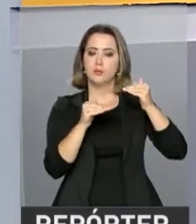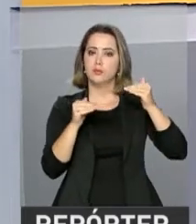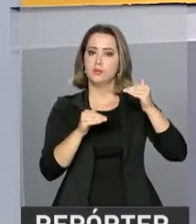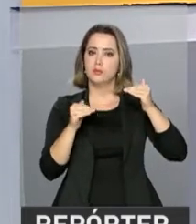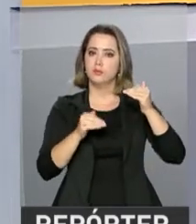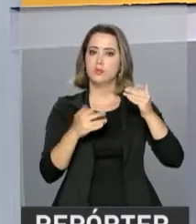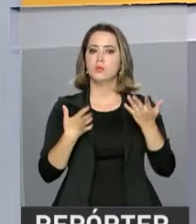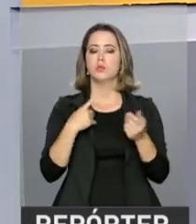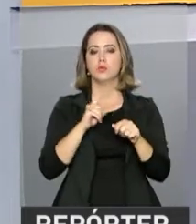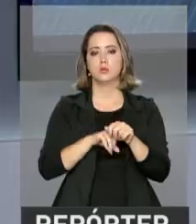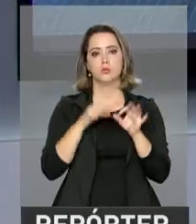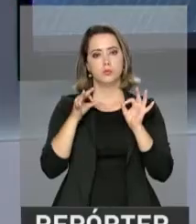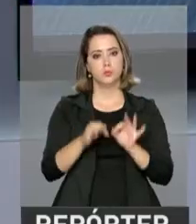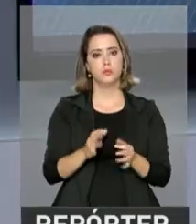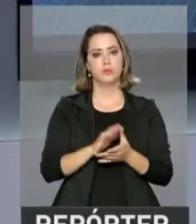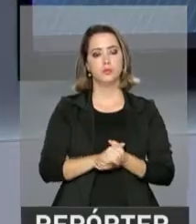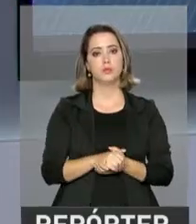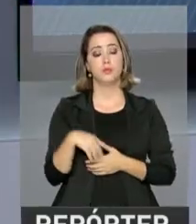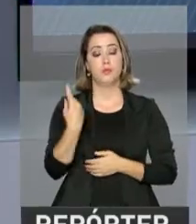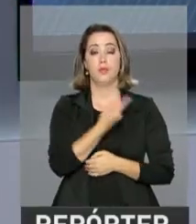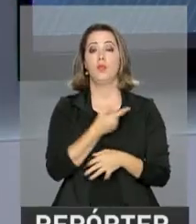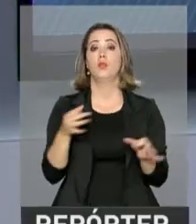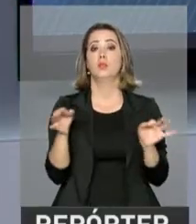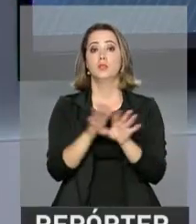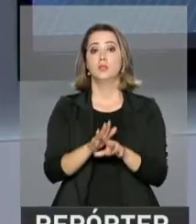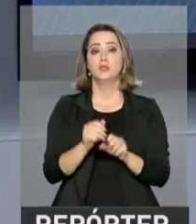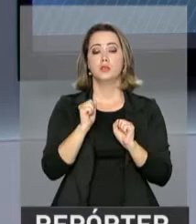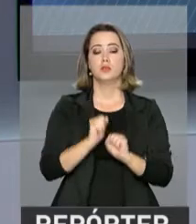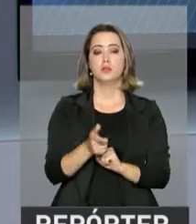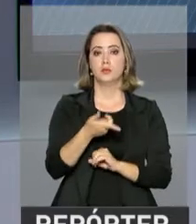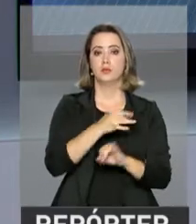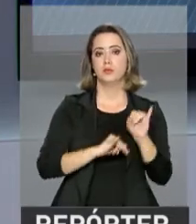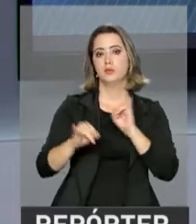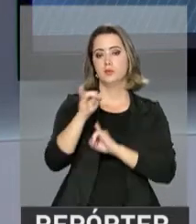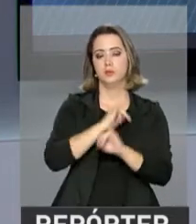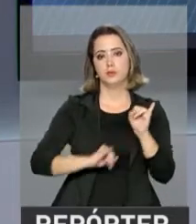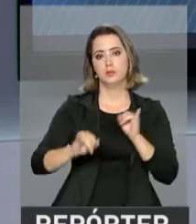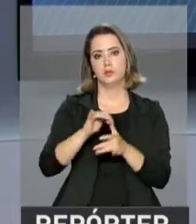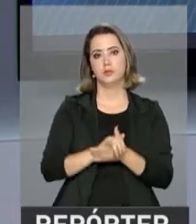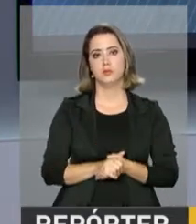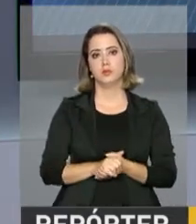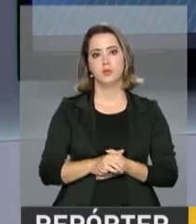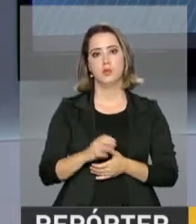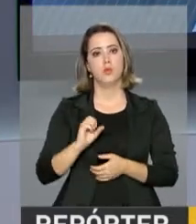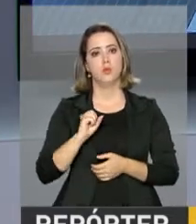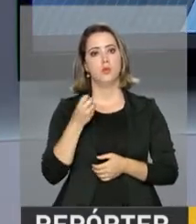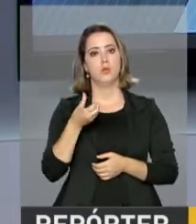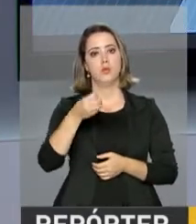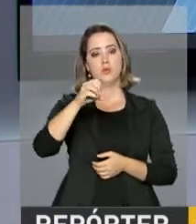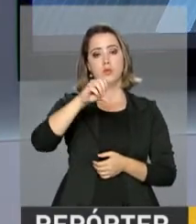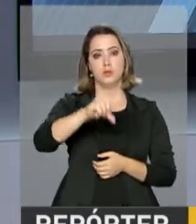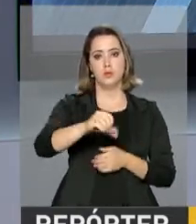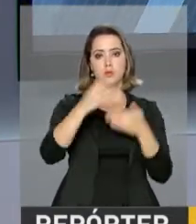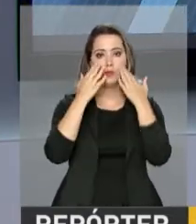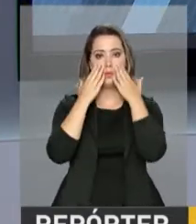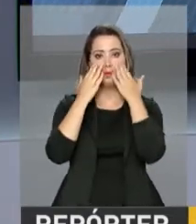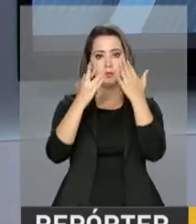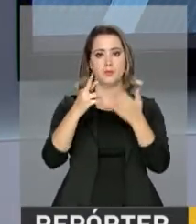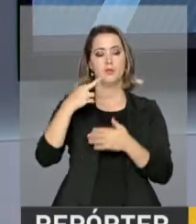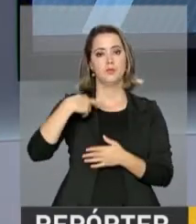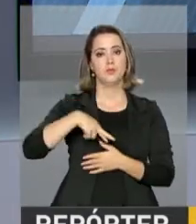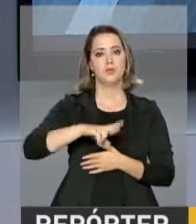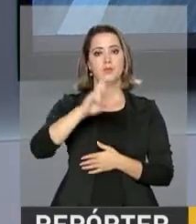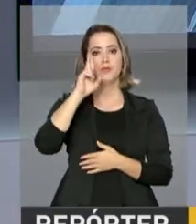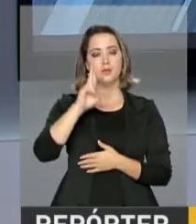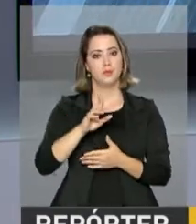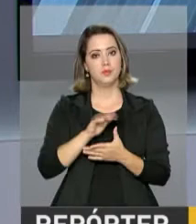no momento nós ficamos por aqui voltamos a qualquer momento com mais um ações ou amanhã às 9 da manhã